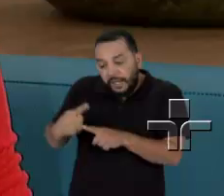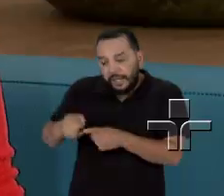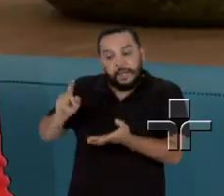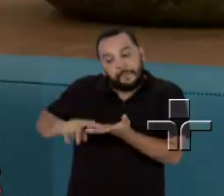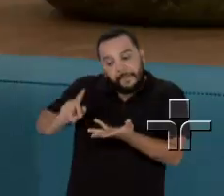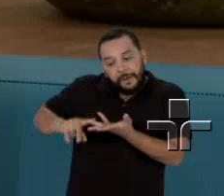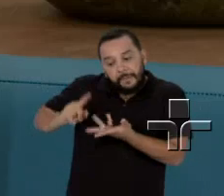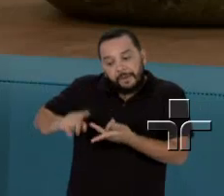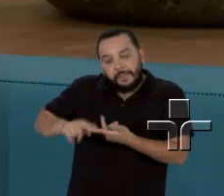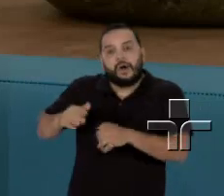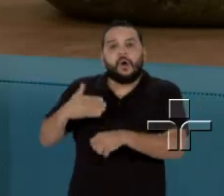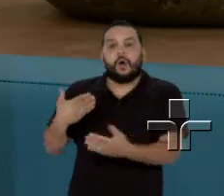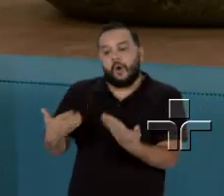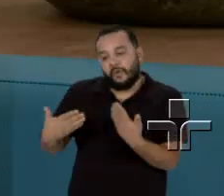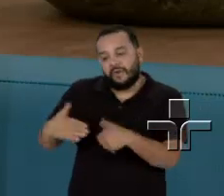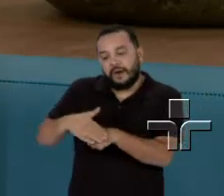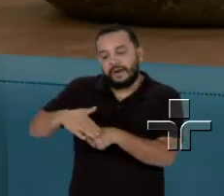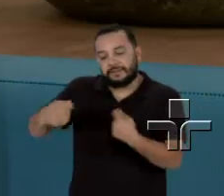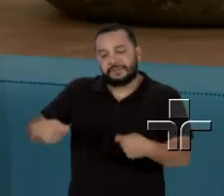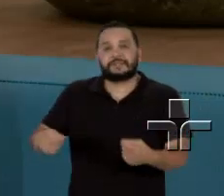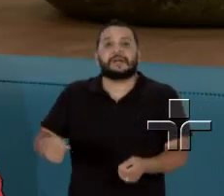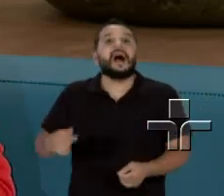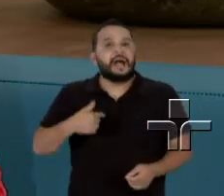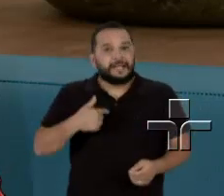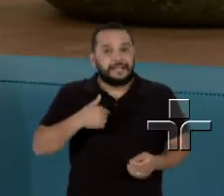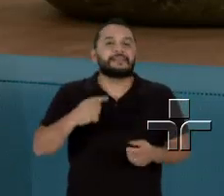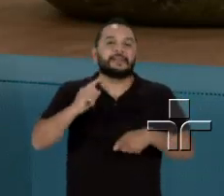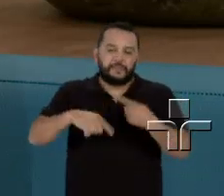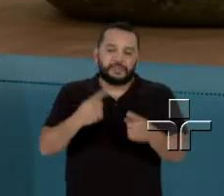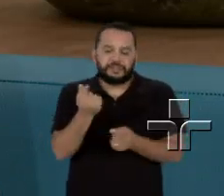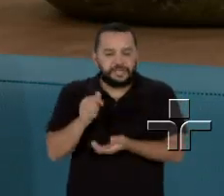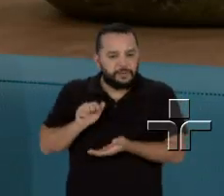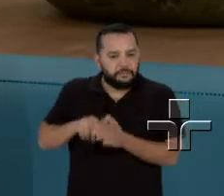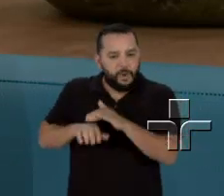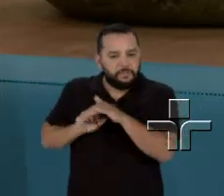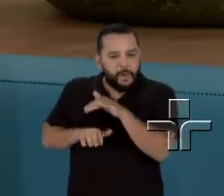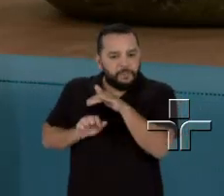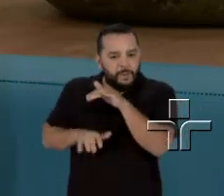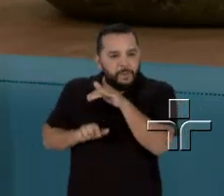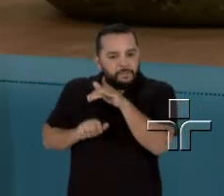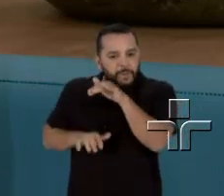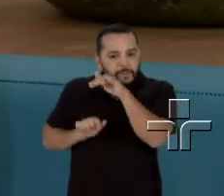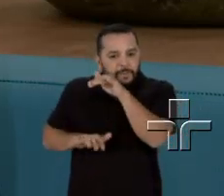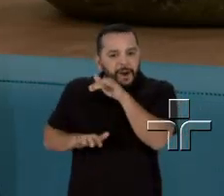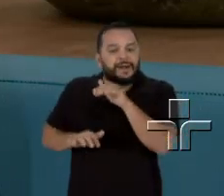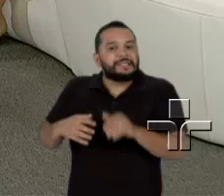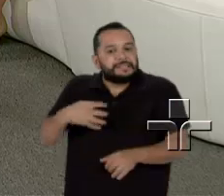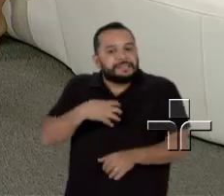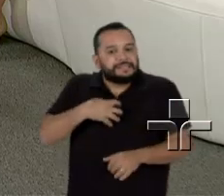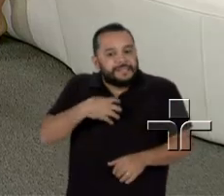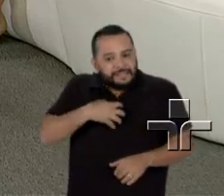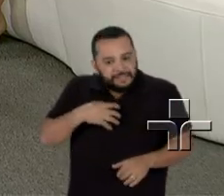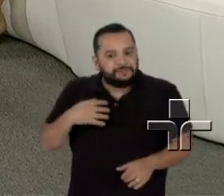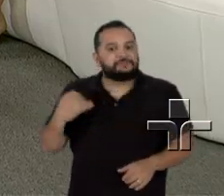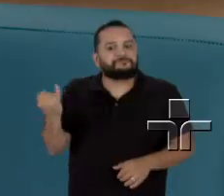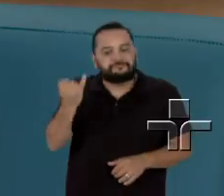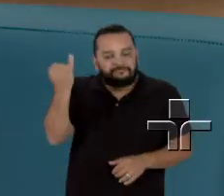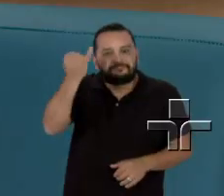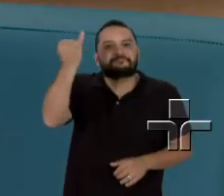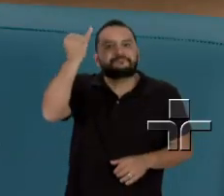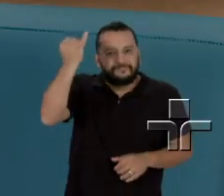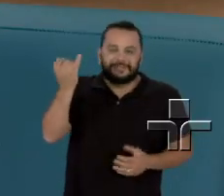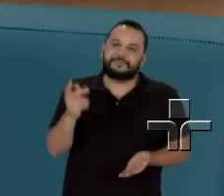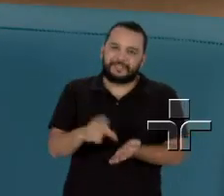conversa e aí acaba dando até mais valor quando junto dinheiro dá até mais valor para isso que ela comprou sozinha